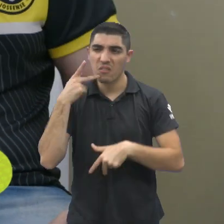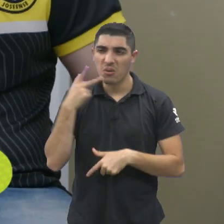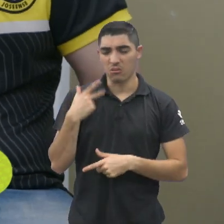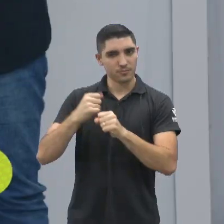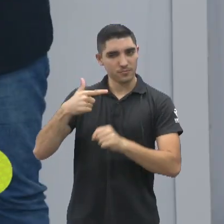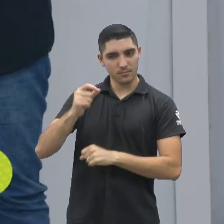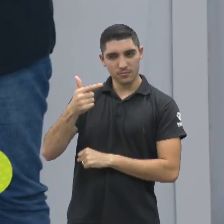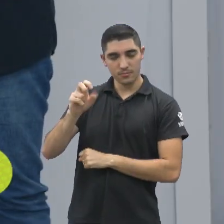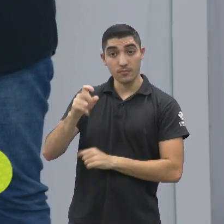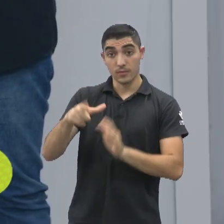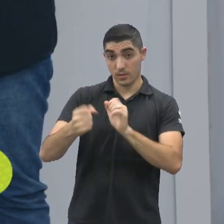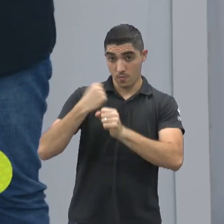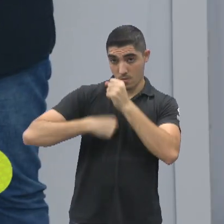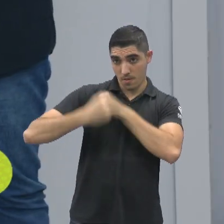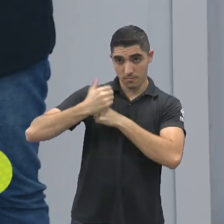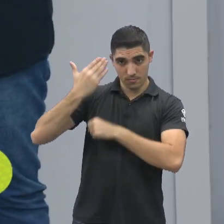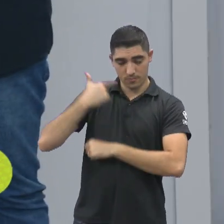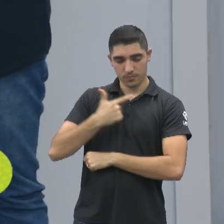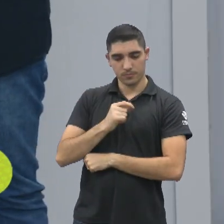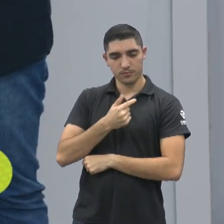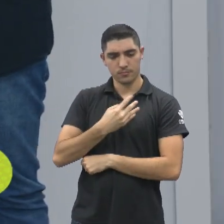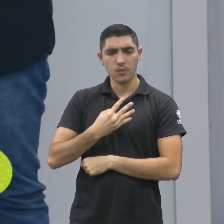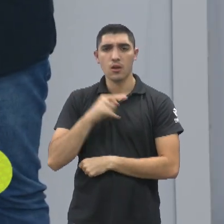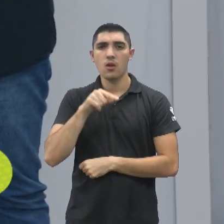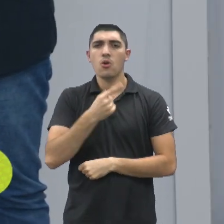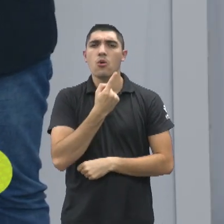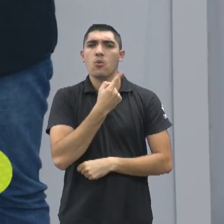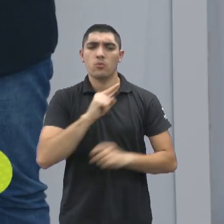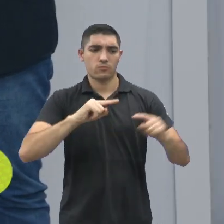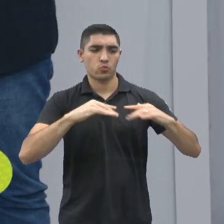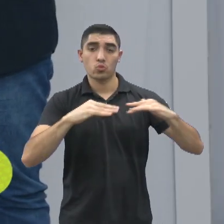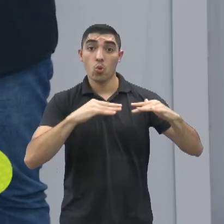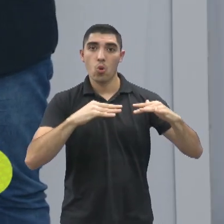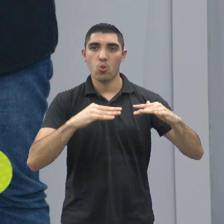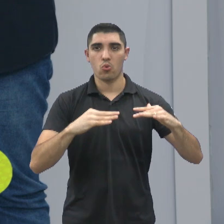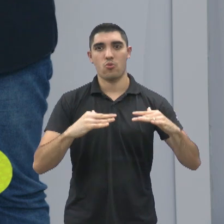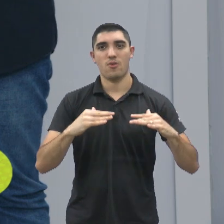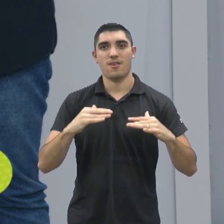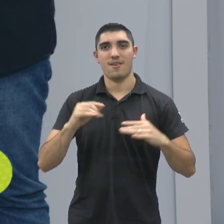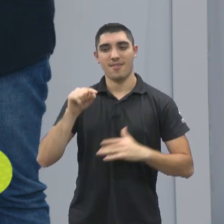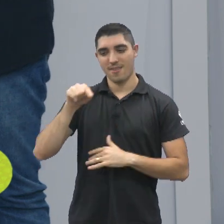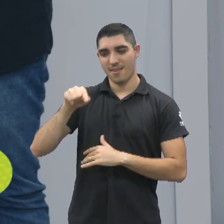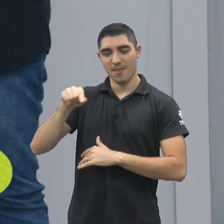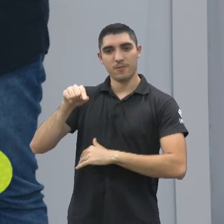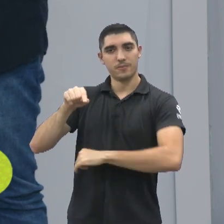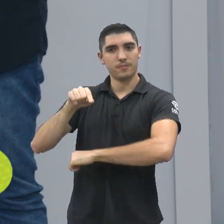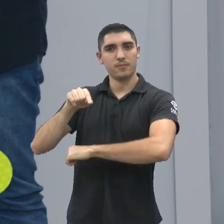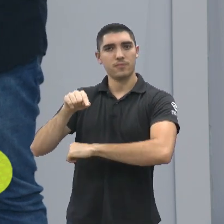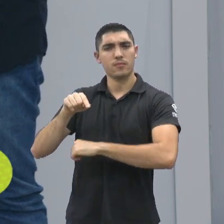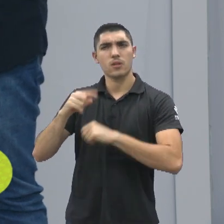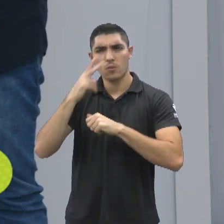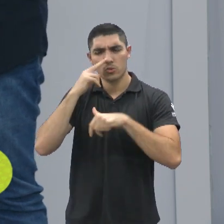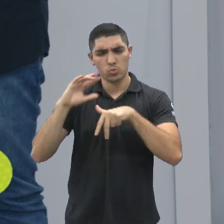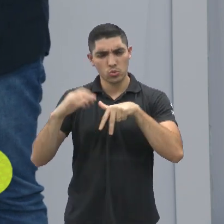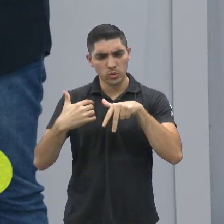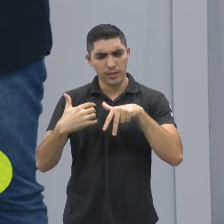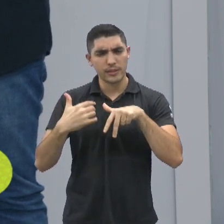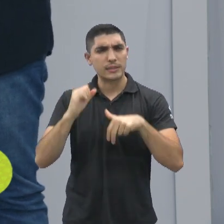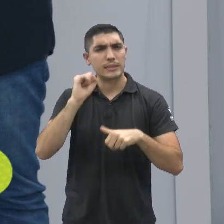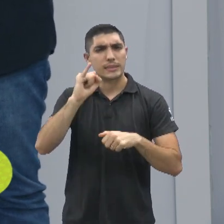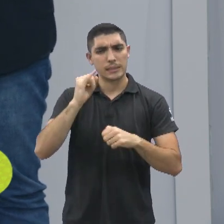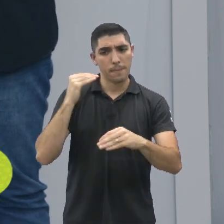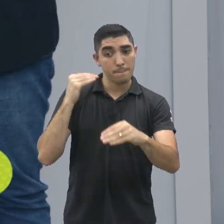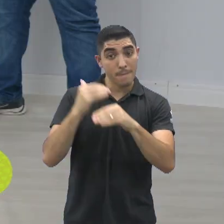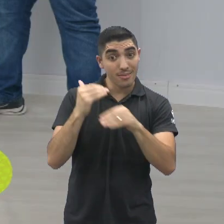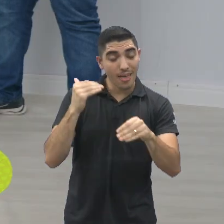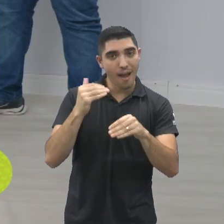passou. Augustão, última rodada, Taquaritinga. O Joseense, se eu não me falho, um empate livrava vocês.